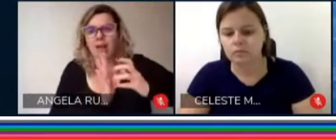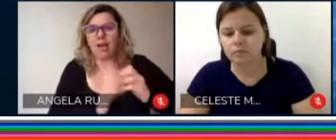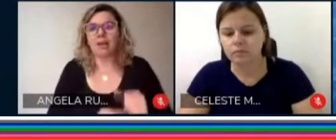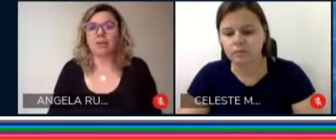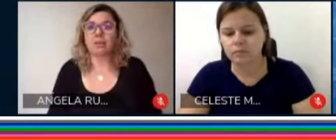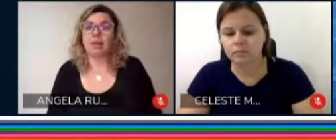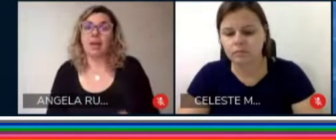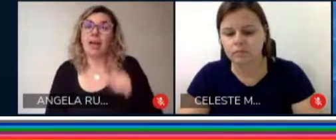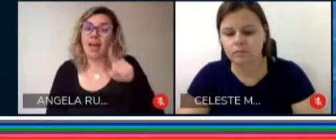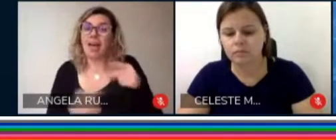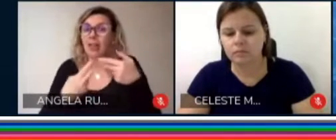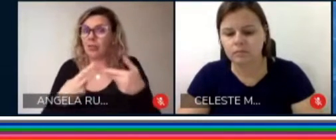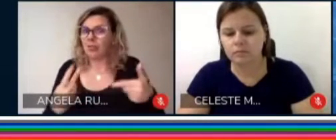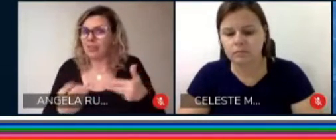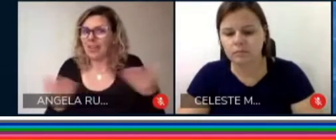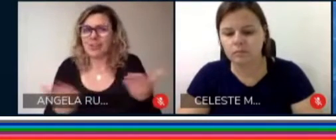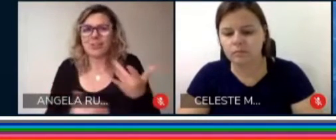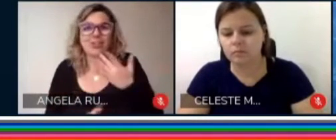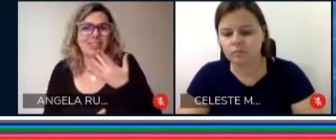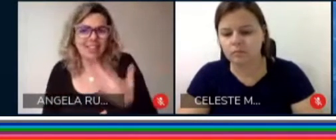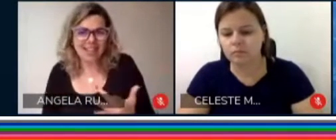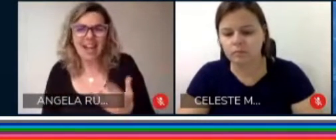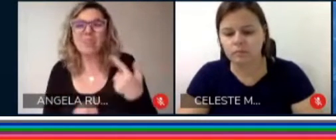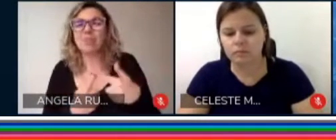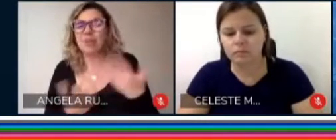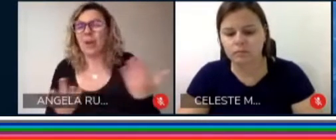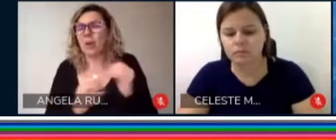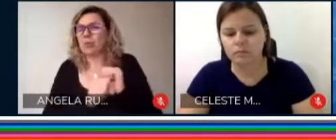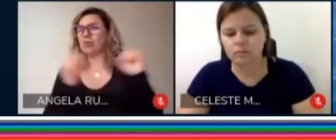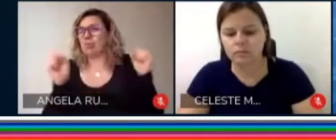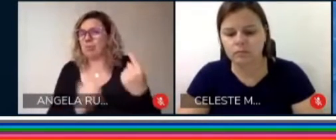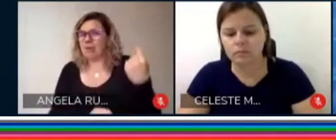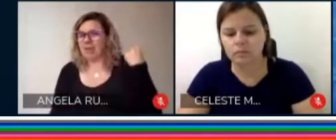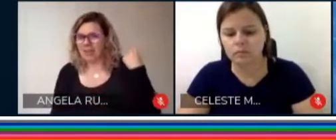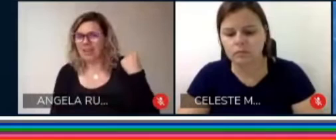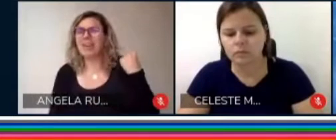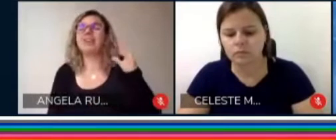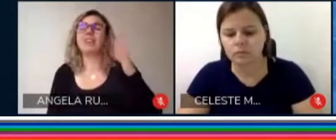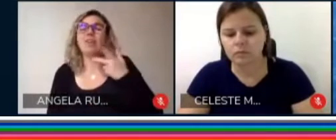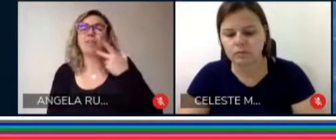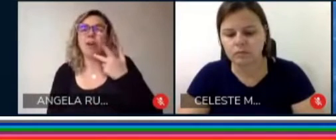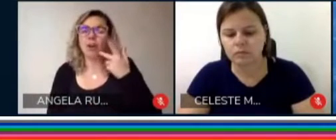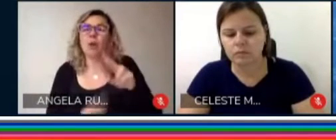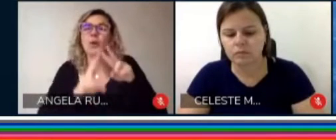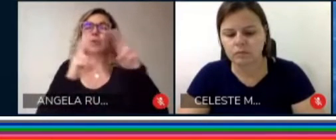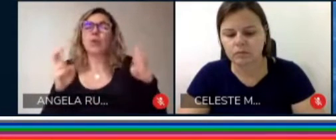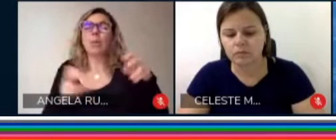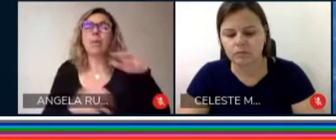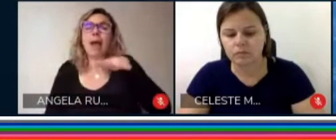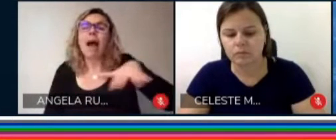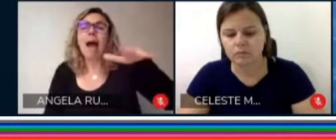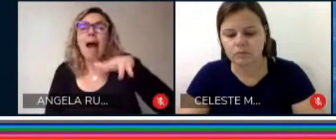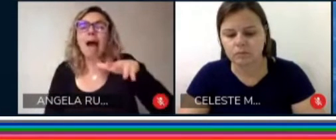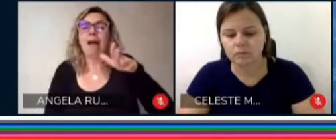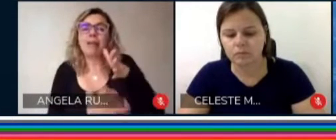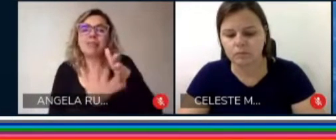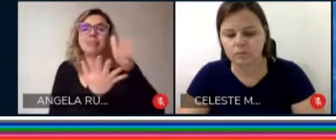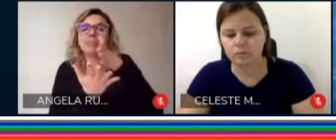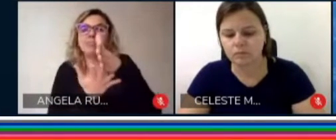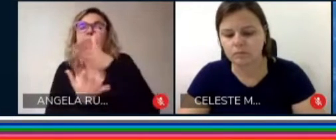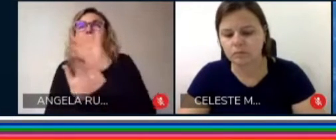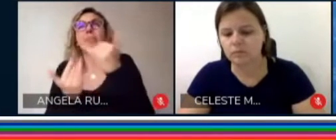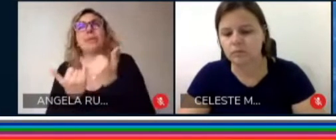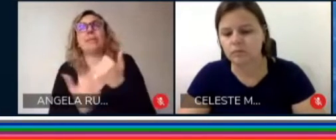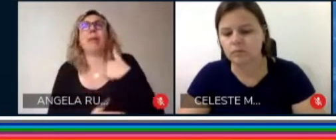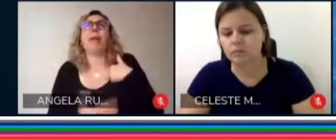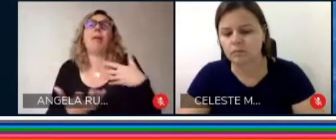Essa é a novidade da tarde, né? Eu acho que eu falei sobre a orientação lá de área, né? Tem essa divisão, eu